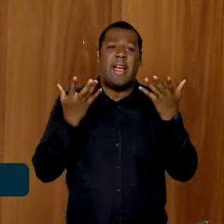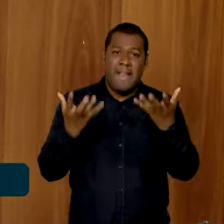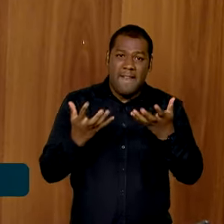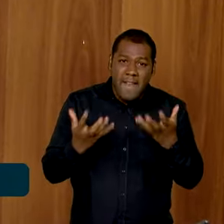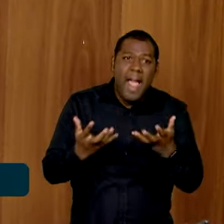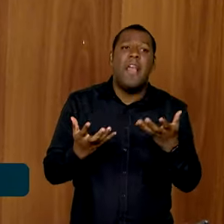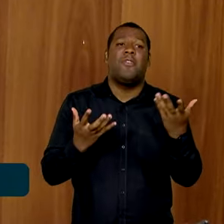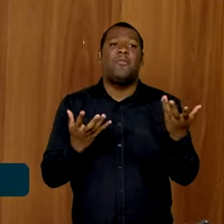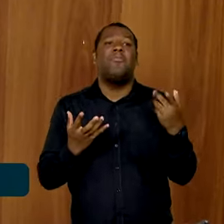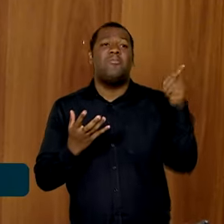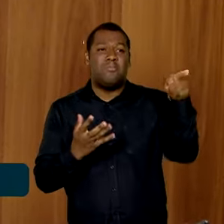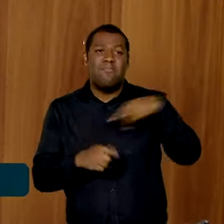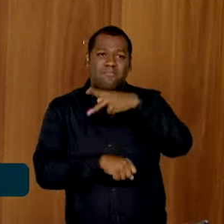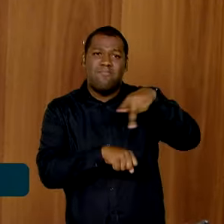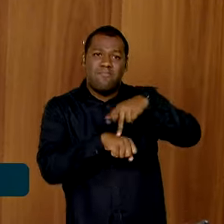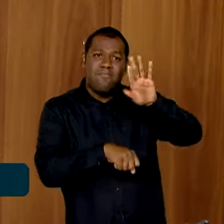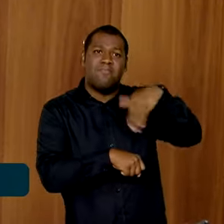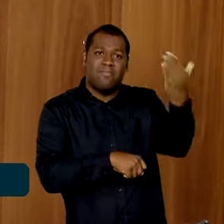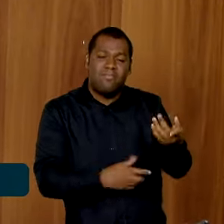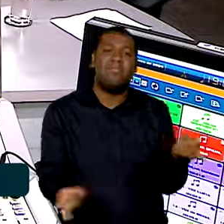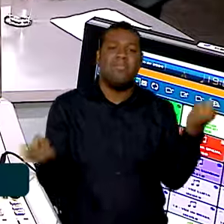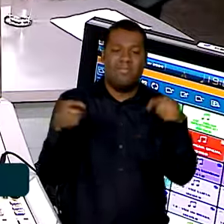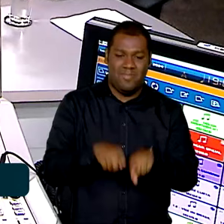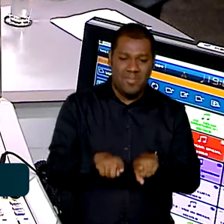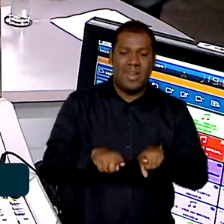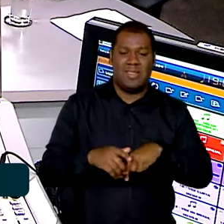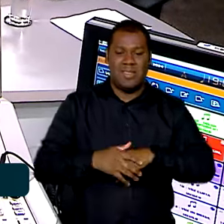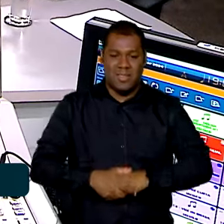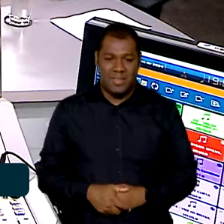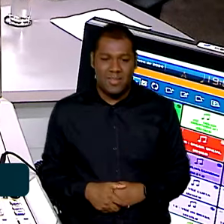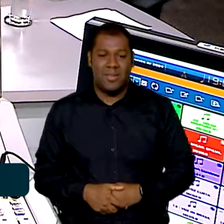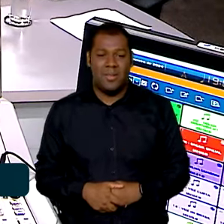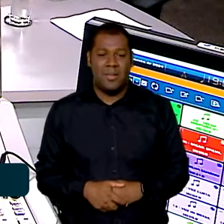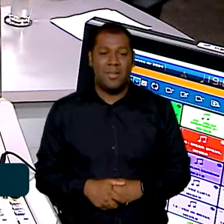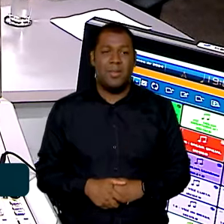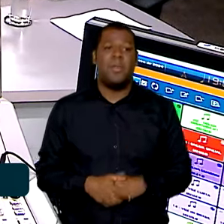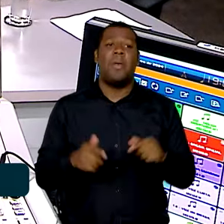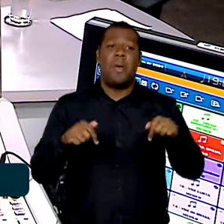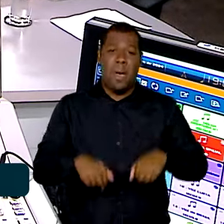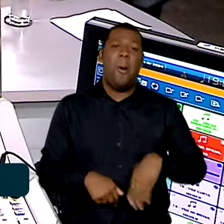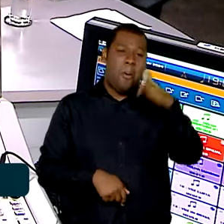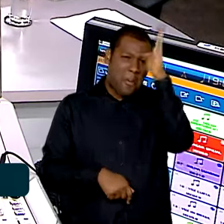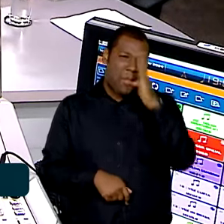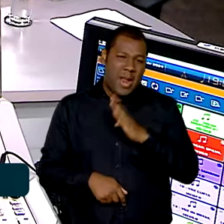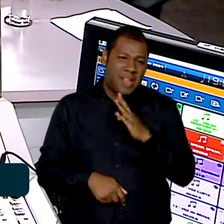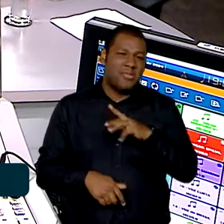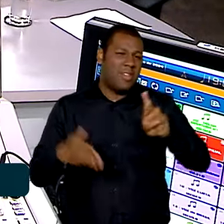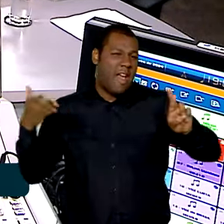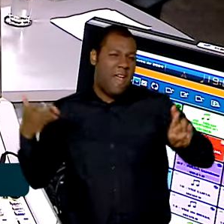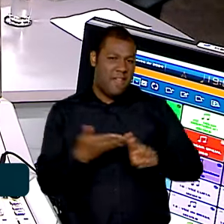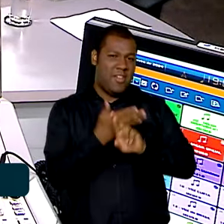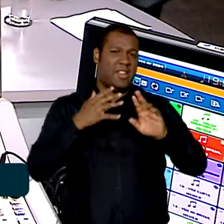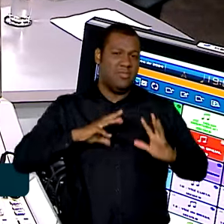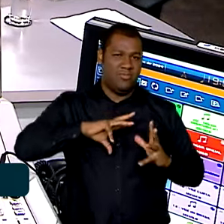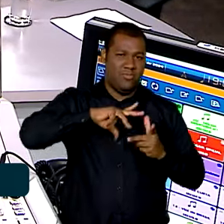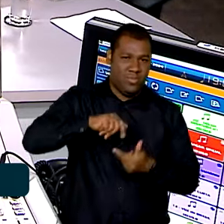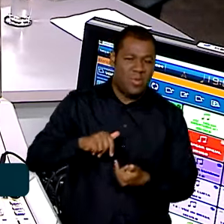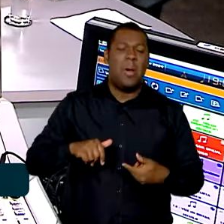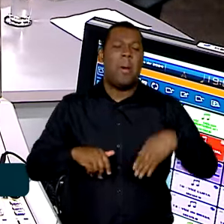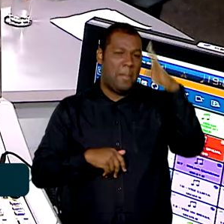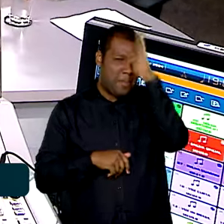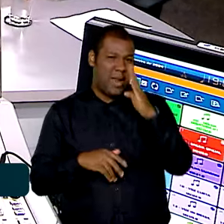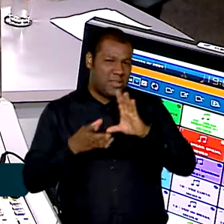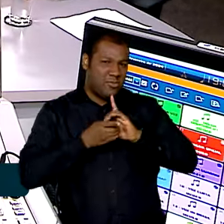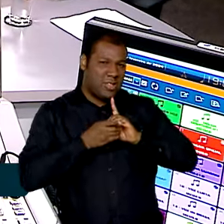do presidente Lula que a gente usou muito na campanha de divulgação do Brasil no mundo, que é: o Brasil voltou. O Brasil da democracia, o Brasil